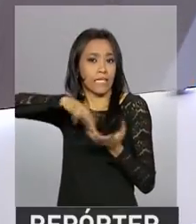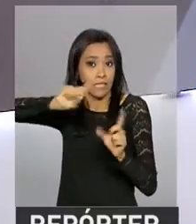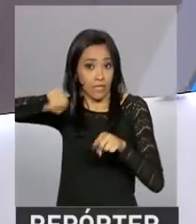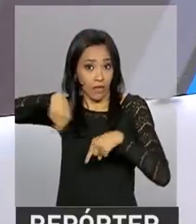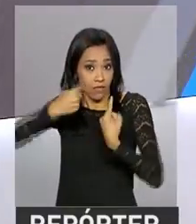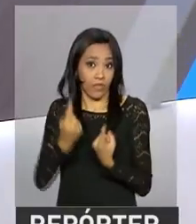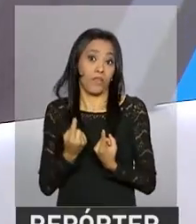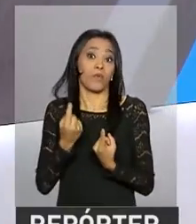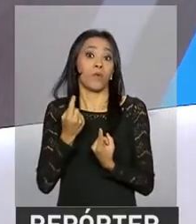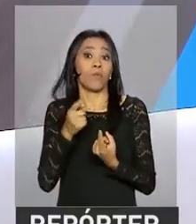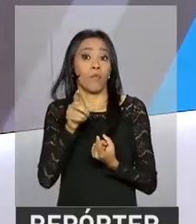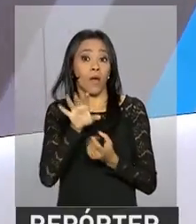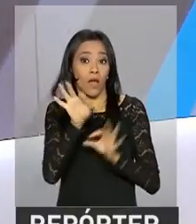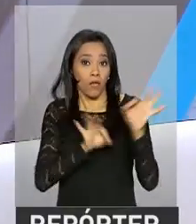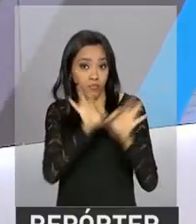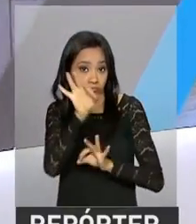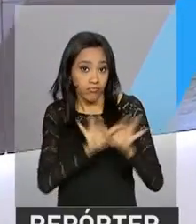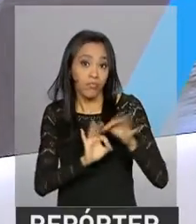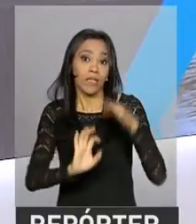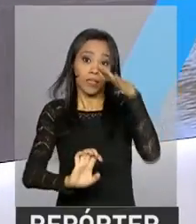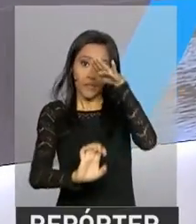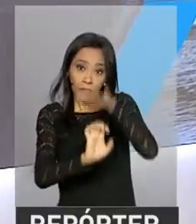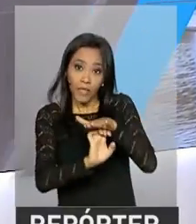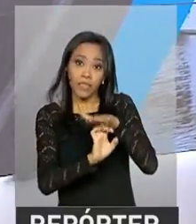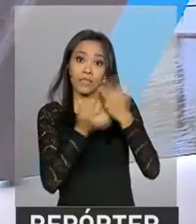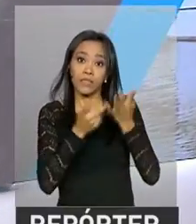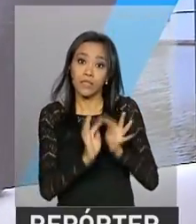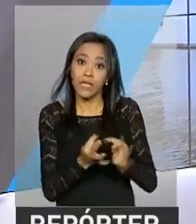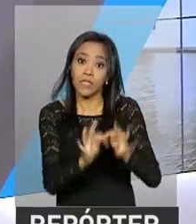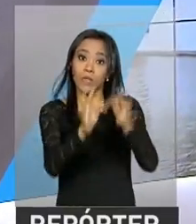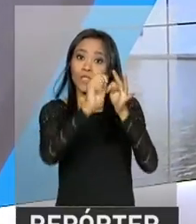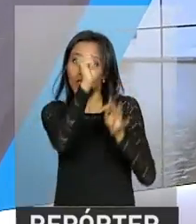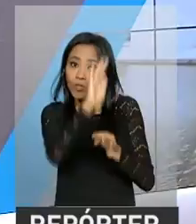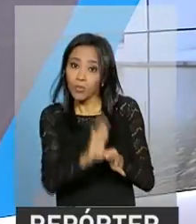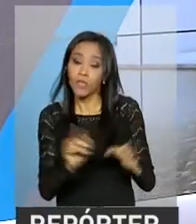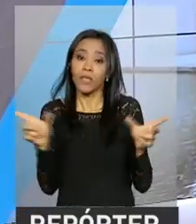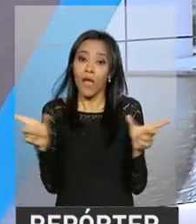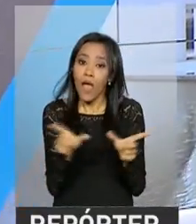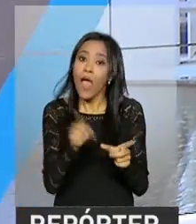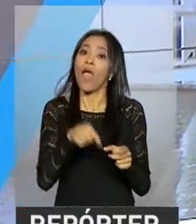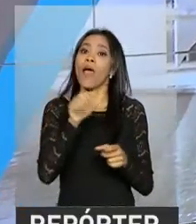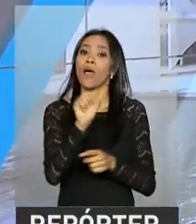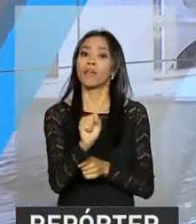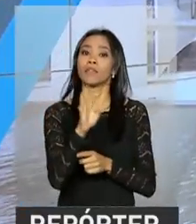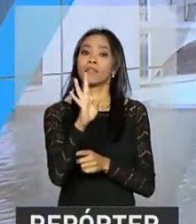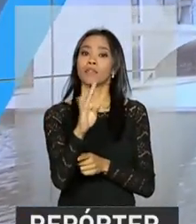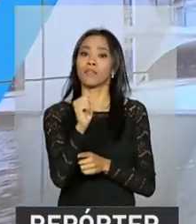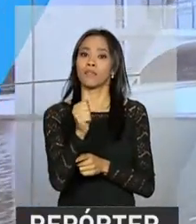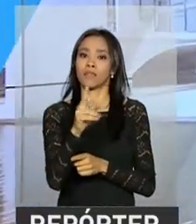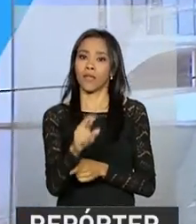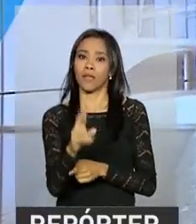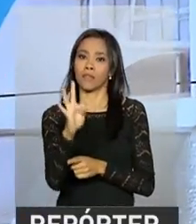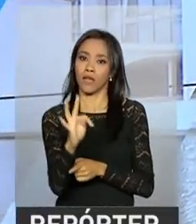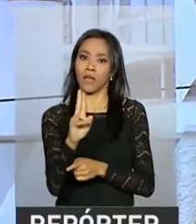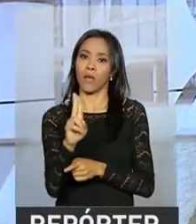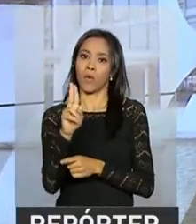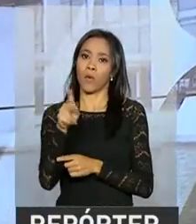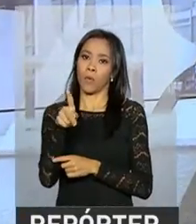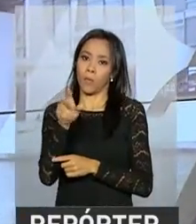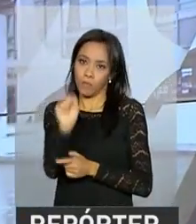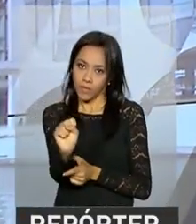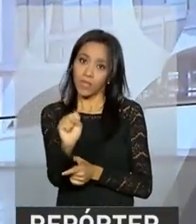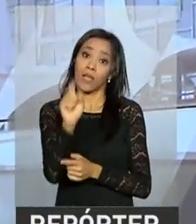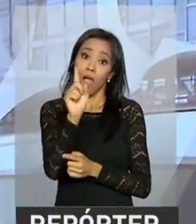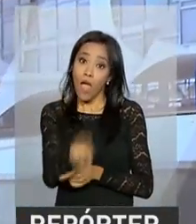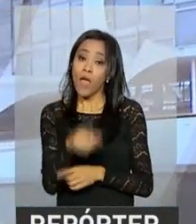desenvolvimento de empresas de tecnologia no brasil as chamadas status esse foi o tema central de um encontro promovido